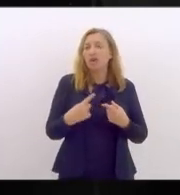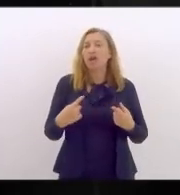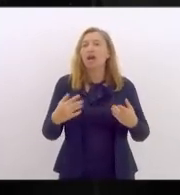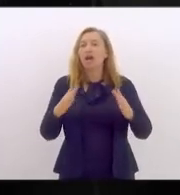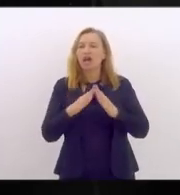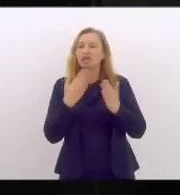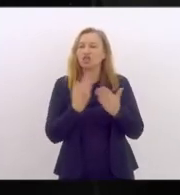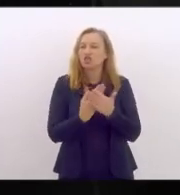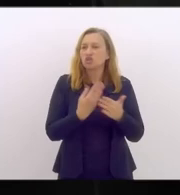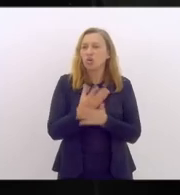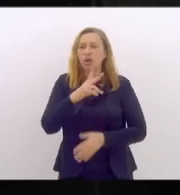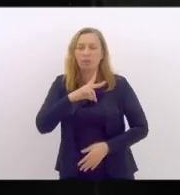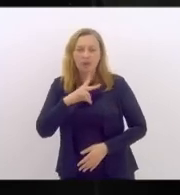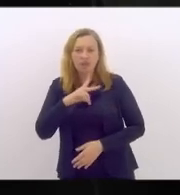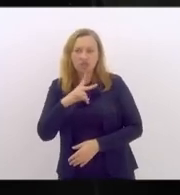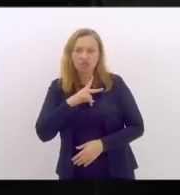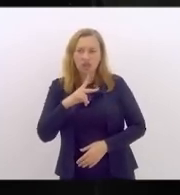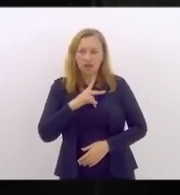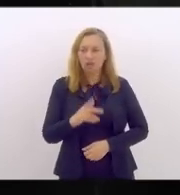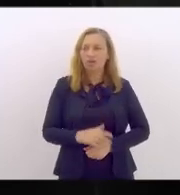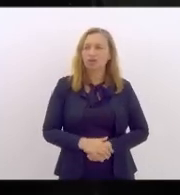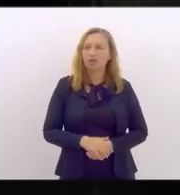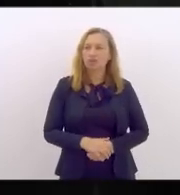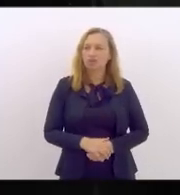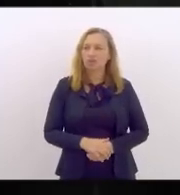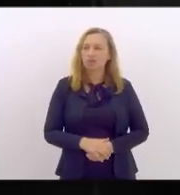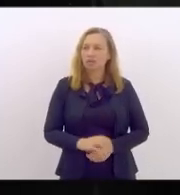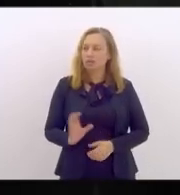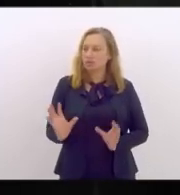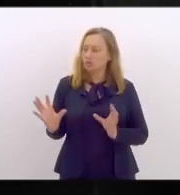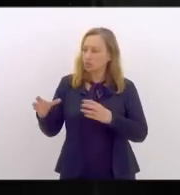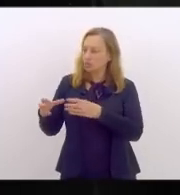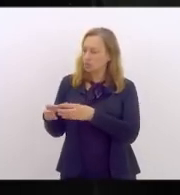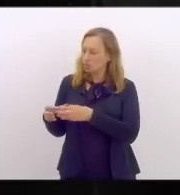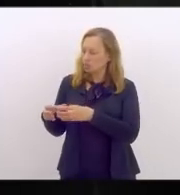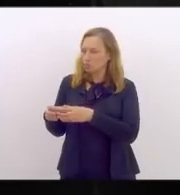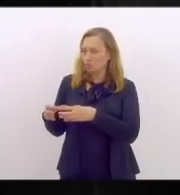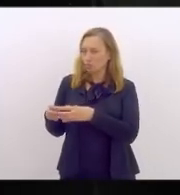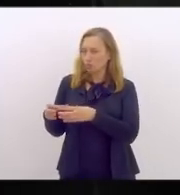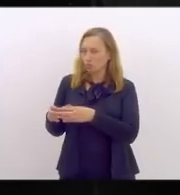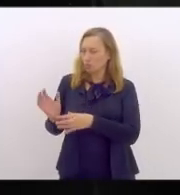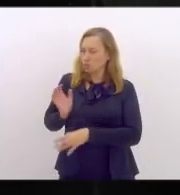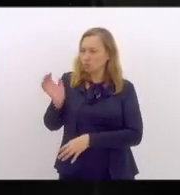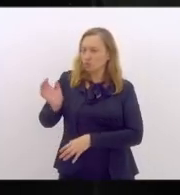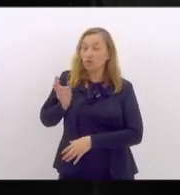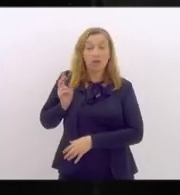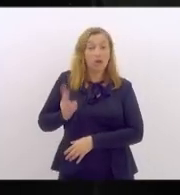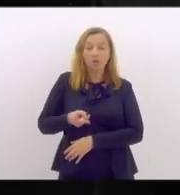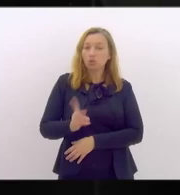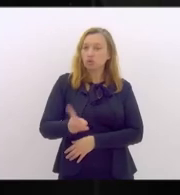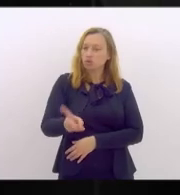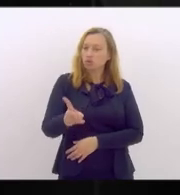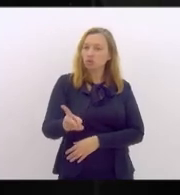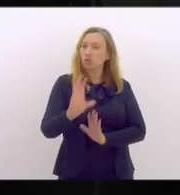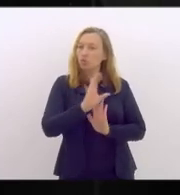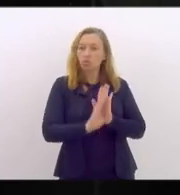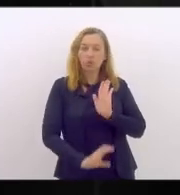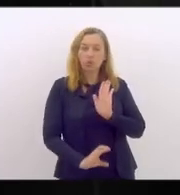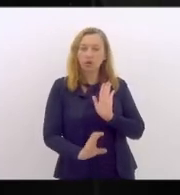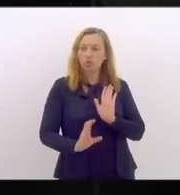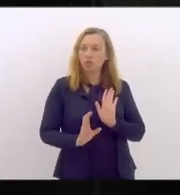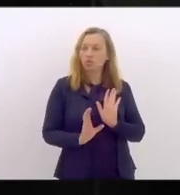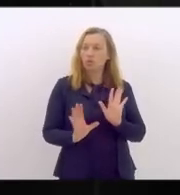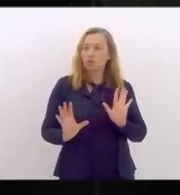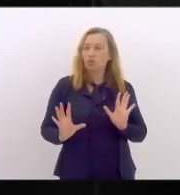que atendem as camadas médias altas e os alunos das elites econômicos filhos das elites econômicas vão continuar fazendo um currículo completo